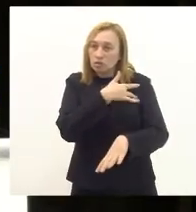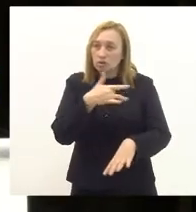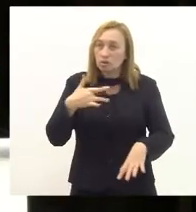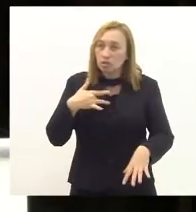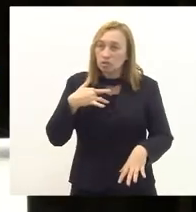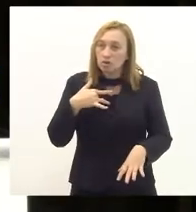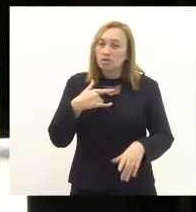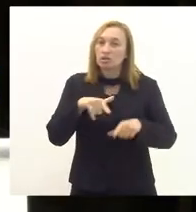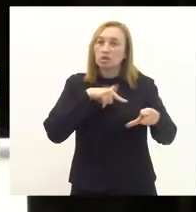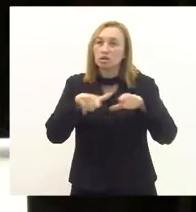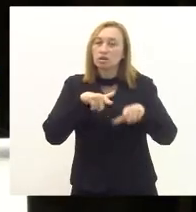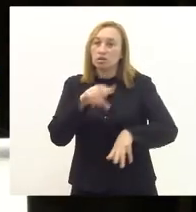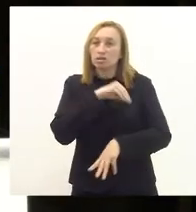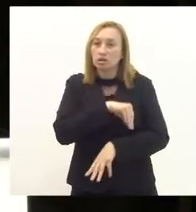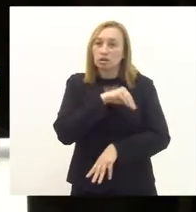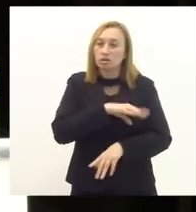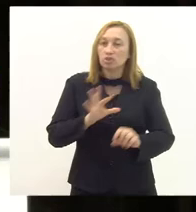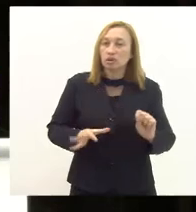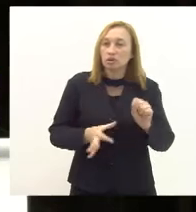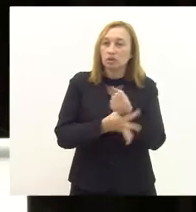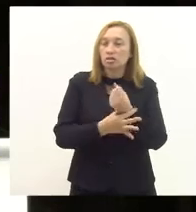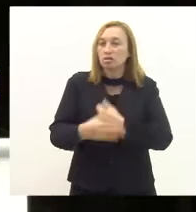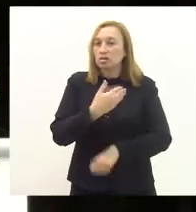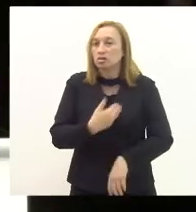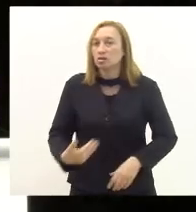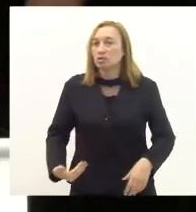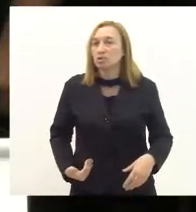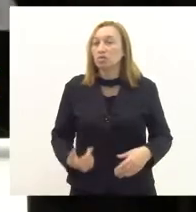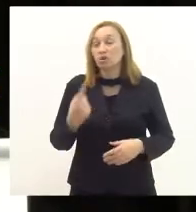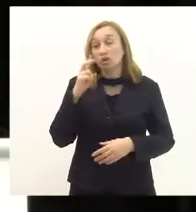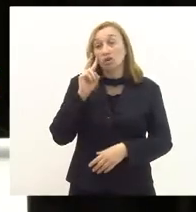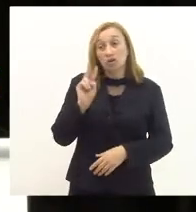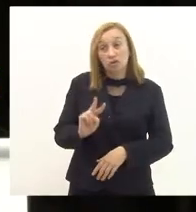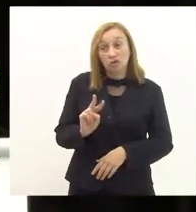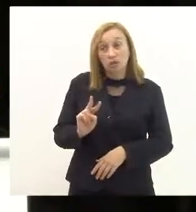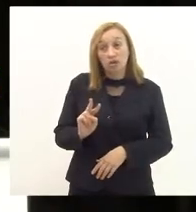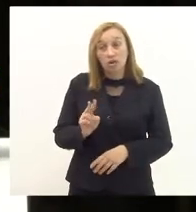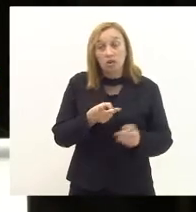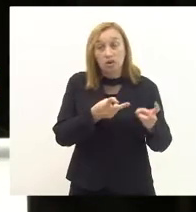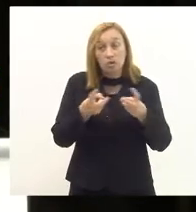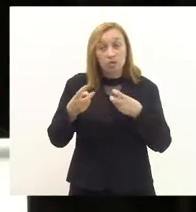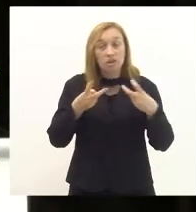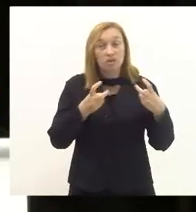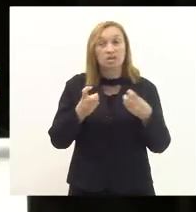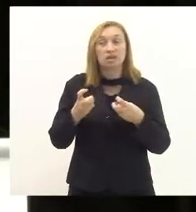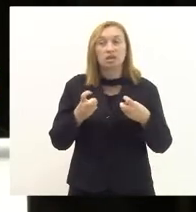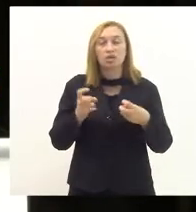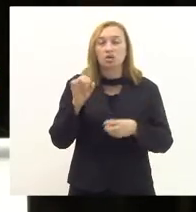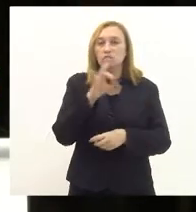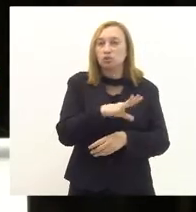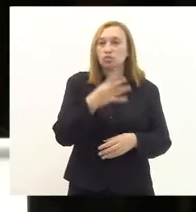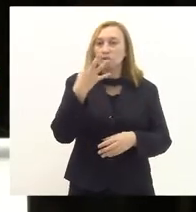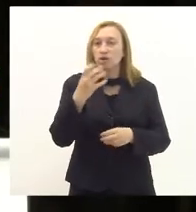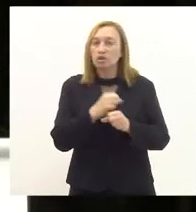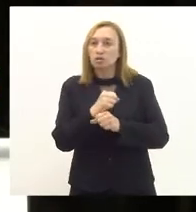saúde, trabalho e renda e segurança pública. E o que a gente vem percebendo nos últimos